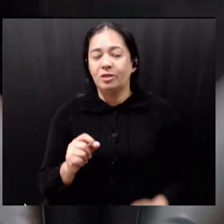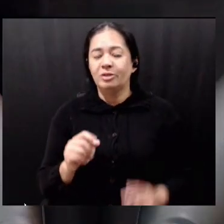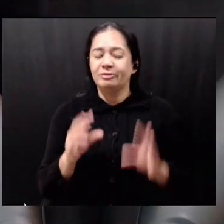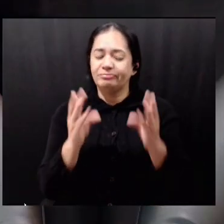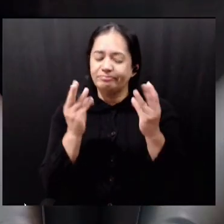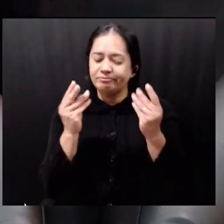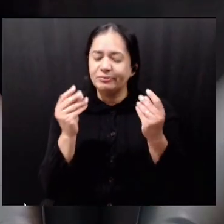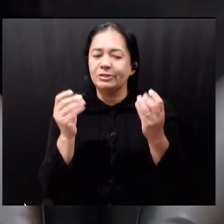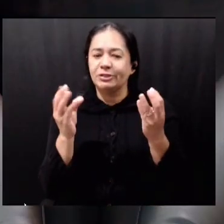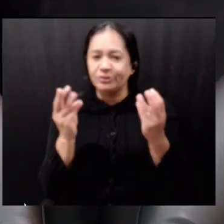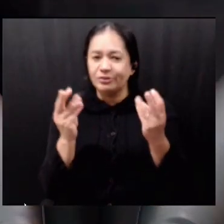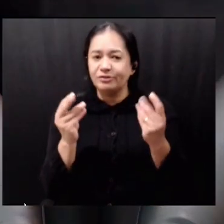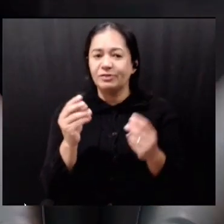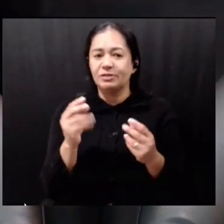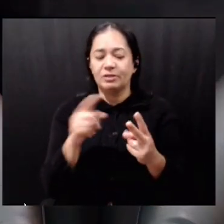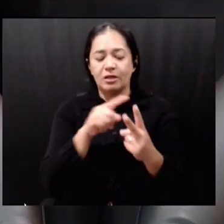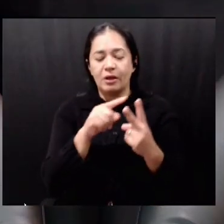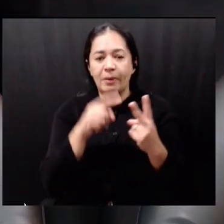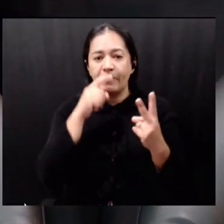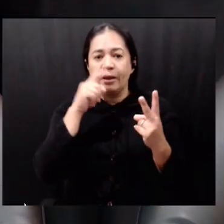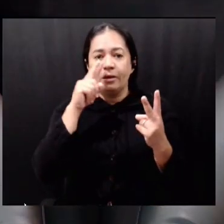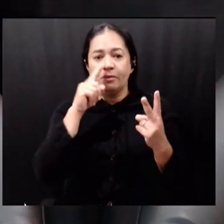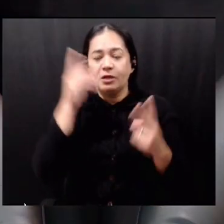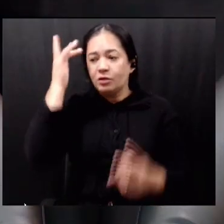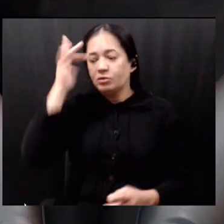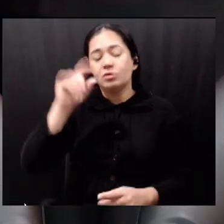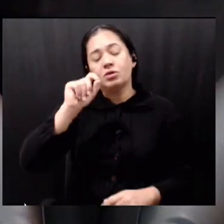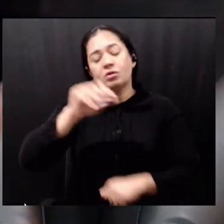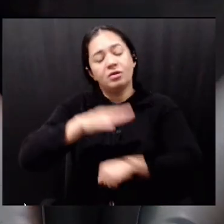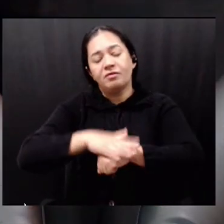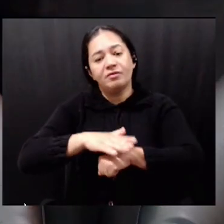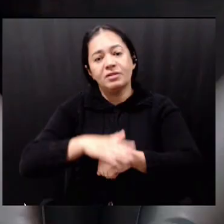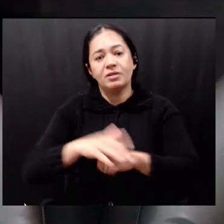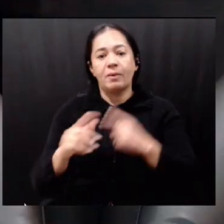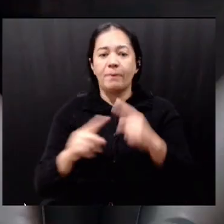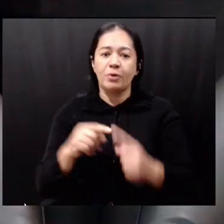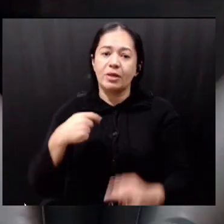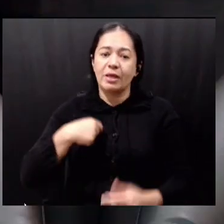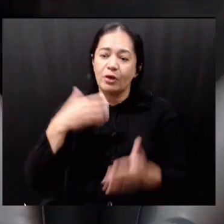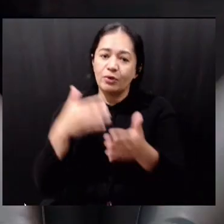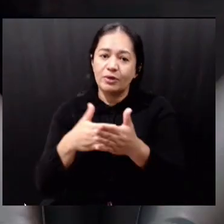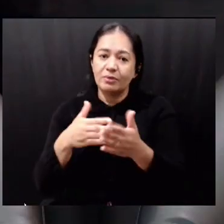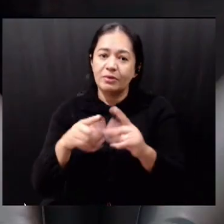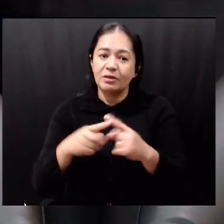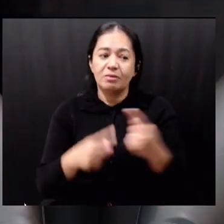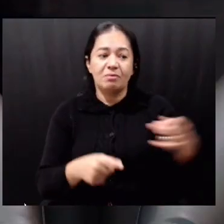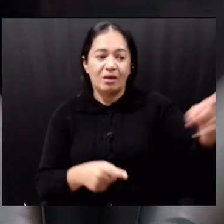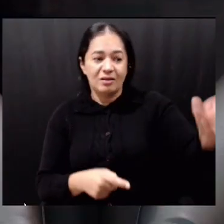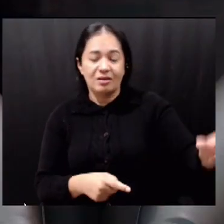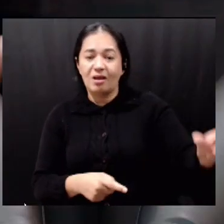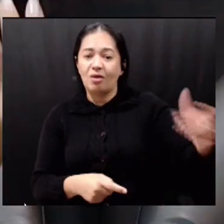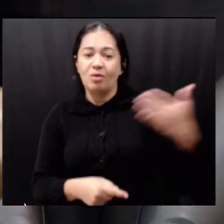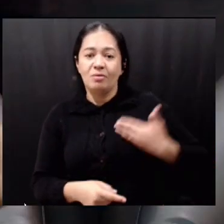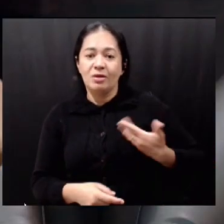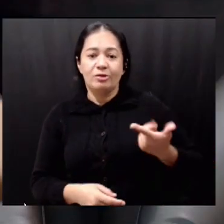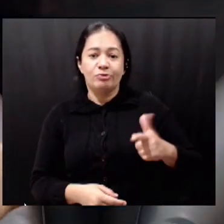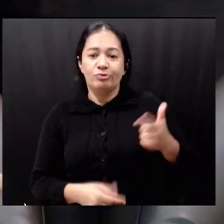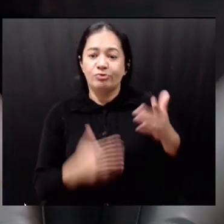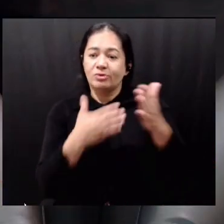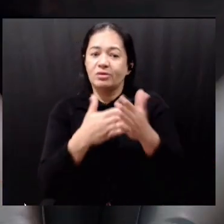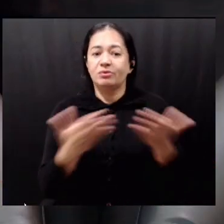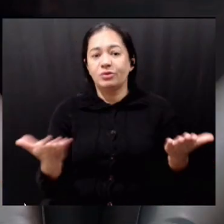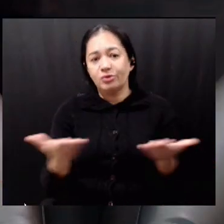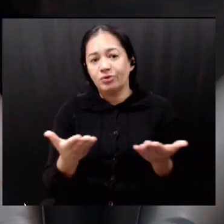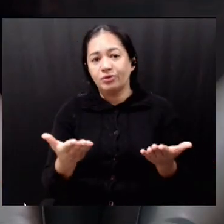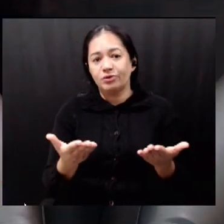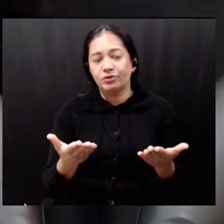pais chegam pra gente assim, eu não sei mais o que fazer, porque eu tô limitando, mas o amiguinho não limita. E hoje em dia, até no início a gente